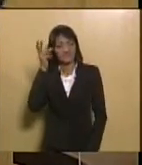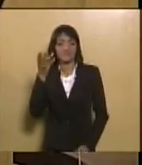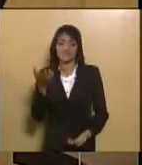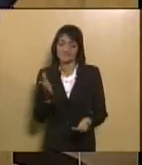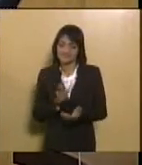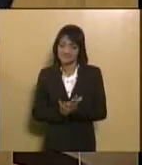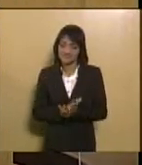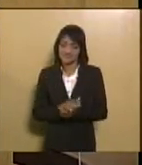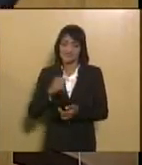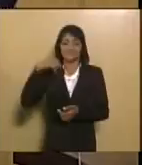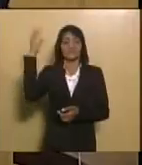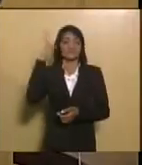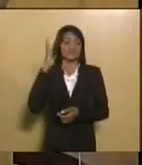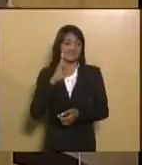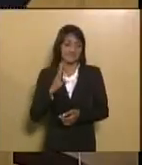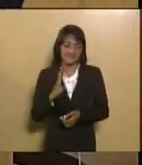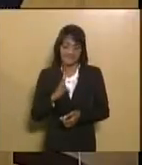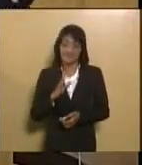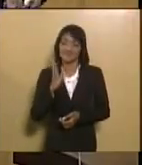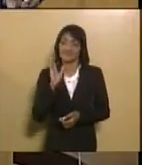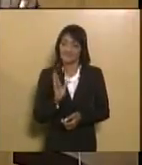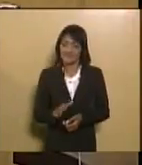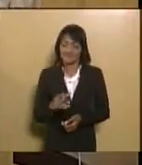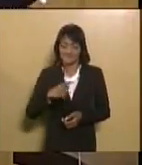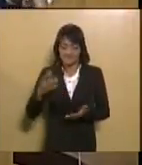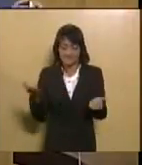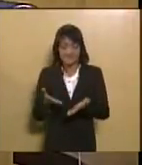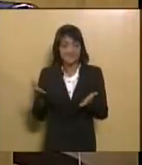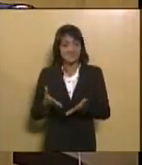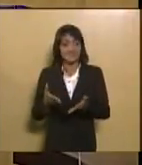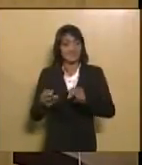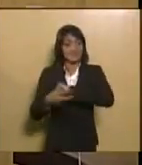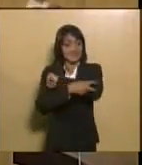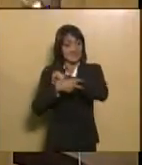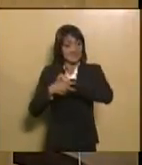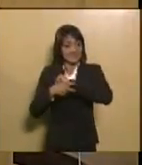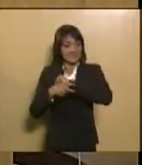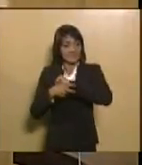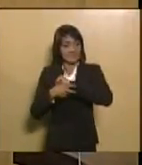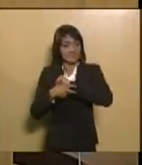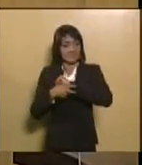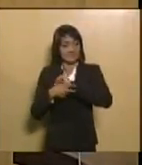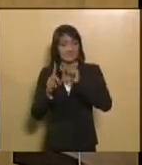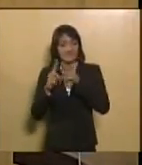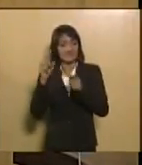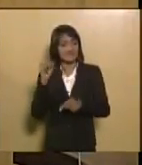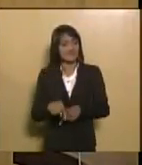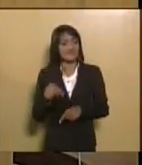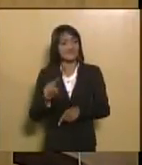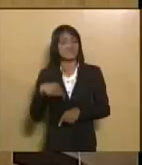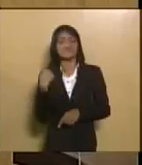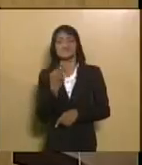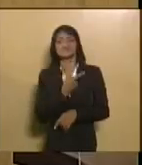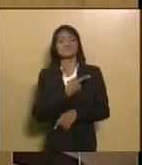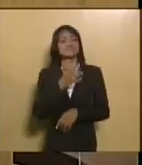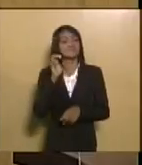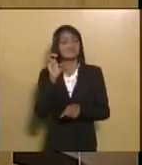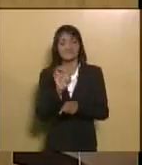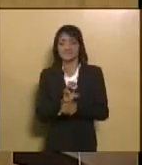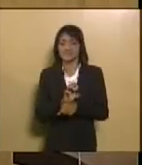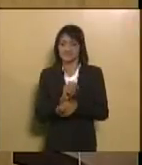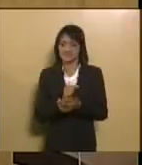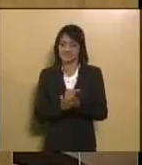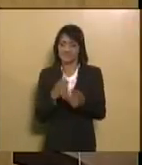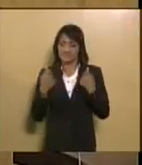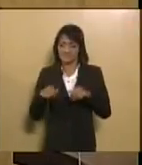no Brasil vários fatos de crimes contra gestores. E aqui no nosso estado, passando a andar sob